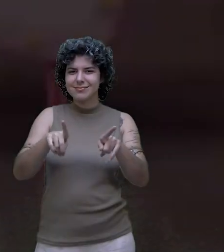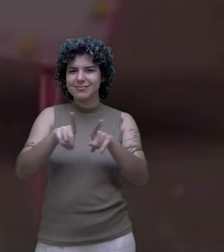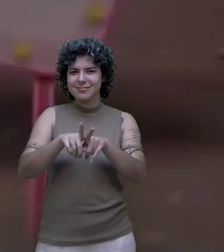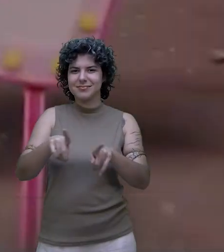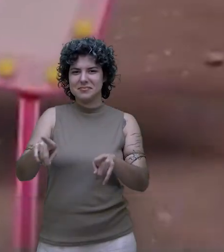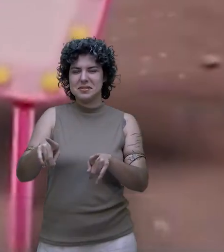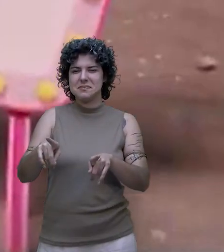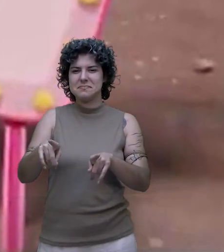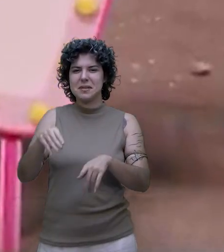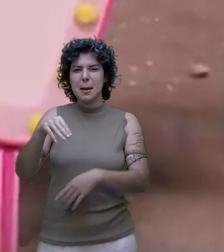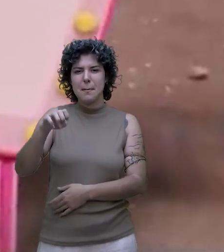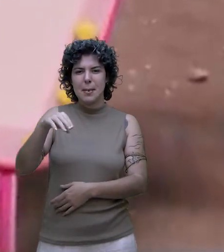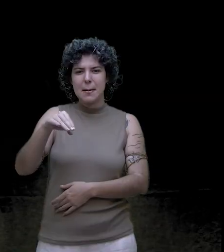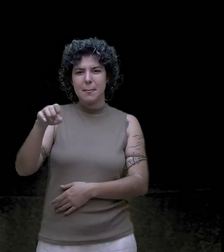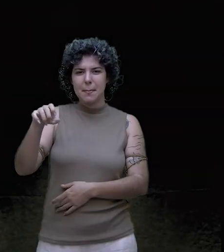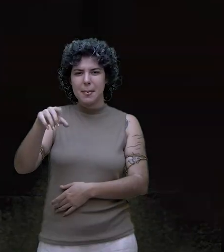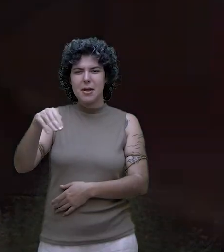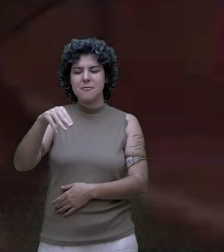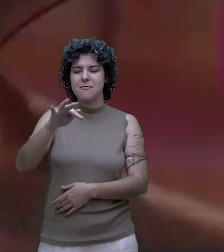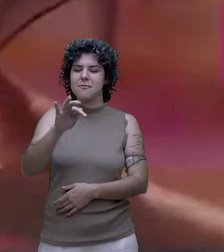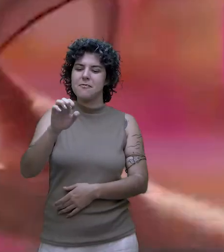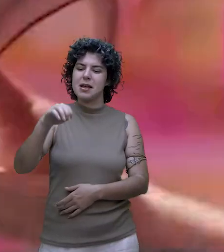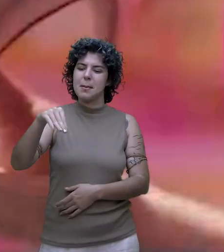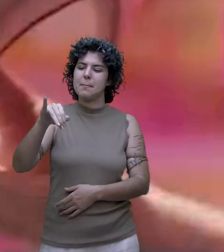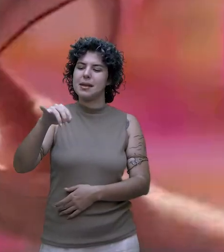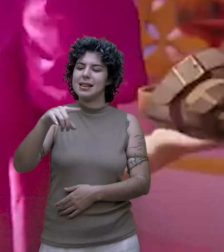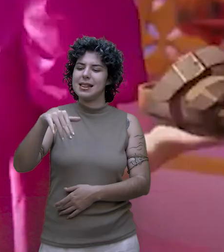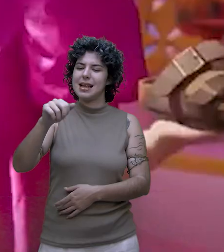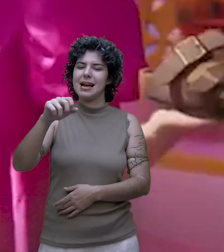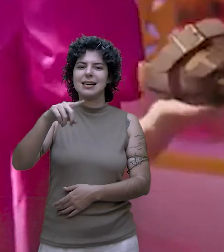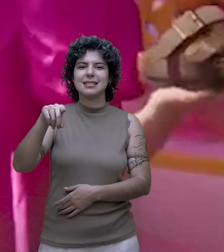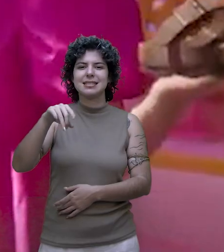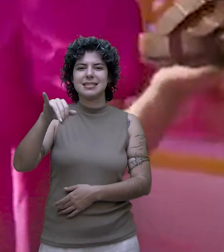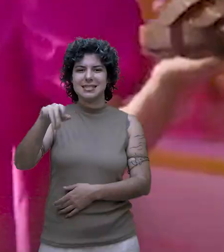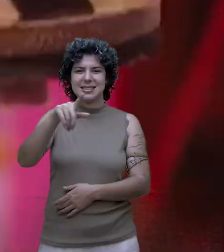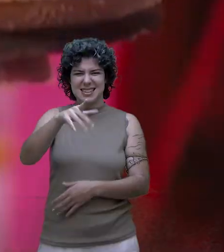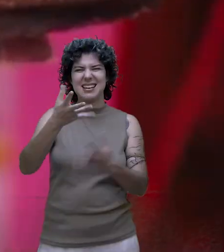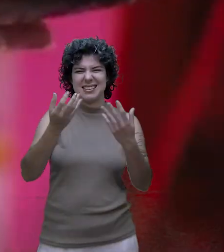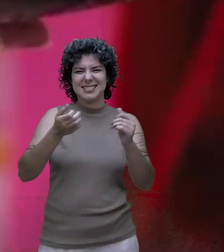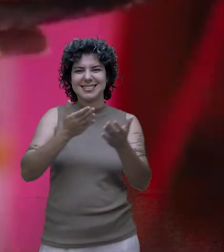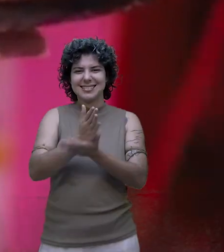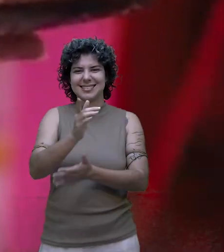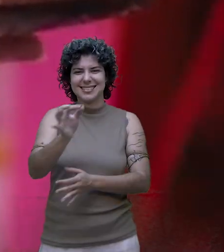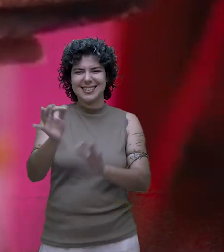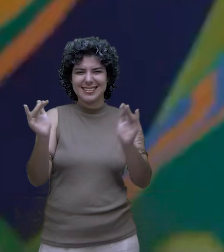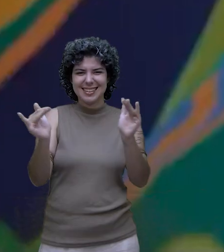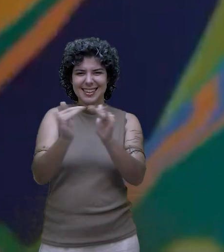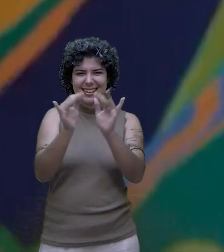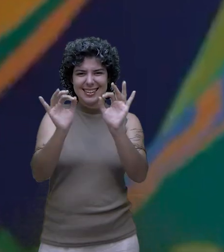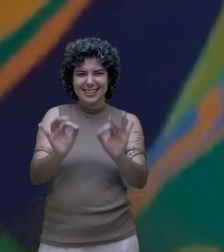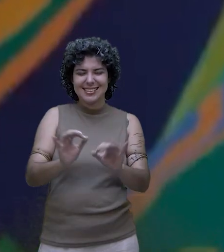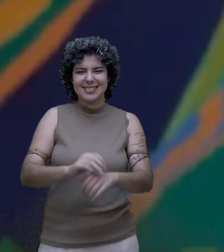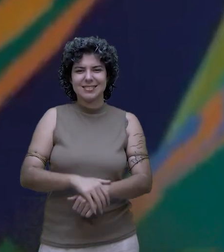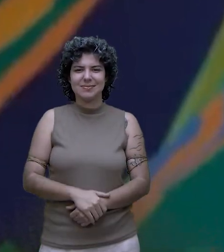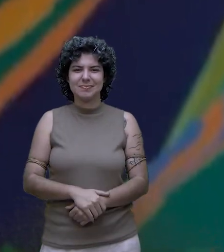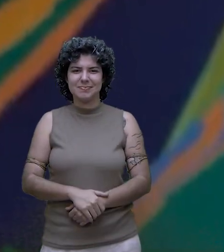feminazes só provaram que Greta Gerwig acertou na mosca. Sua vida normal ou saber a verdade sobre o universo. Agora, a